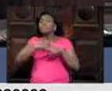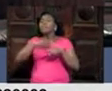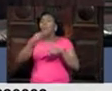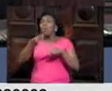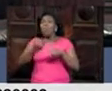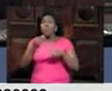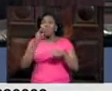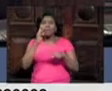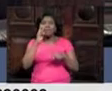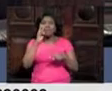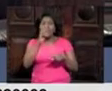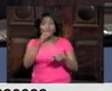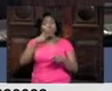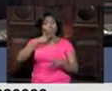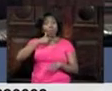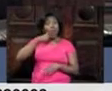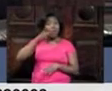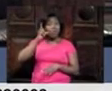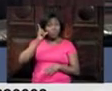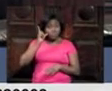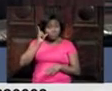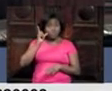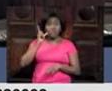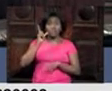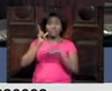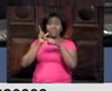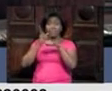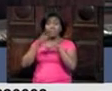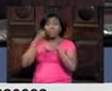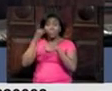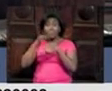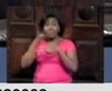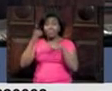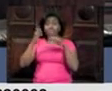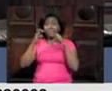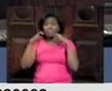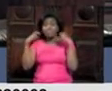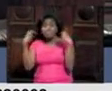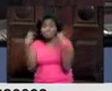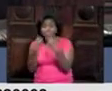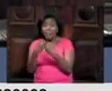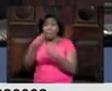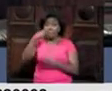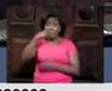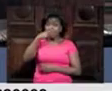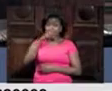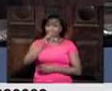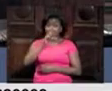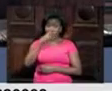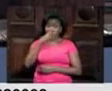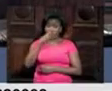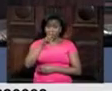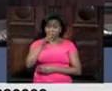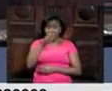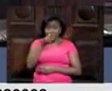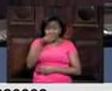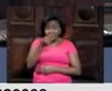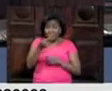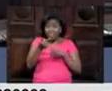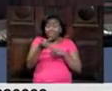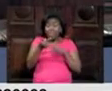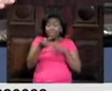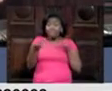votação ontem, na Câmara dos Deputados, do PL 4567, que apenas confirma,